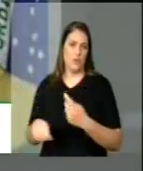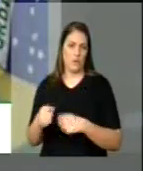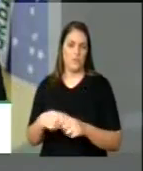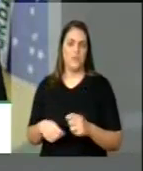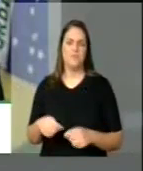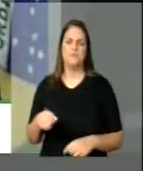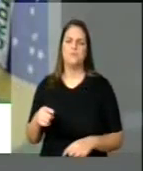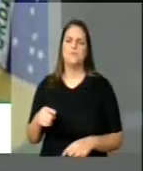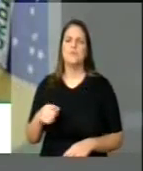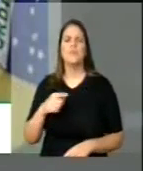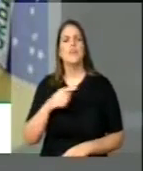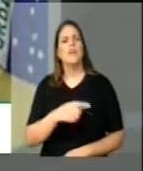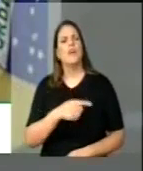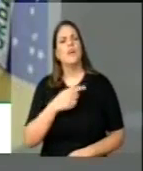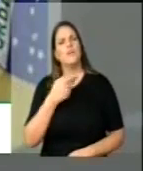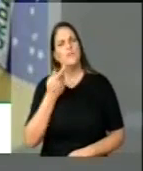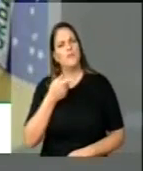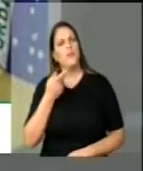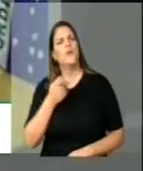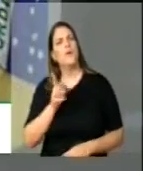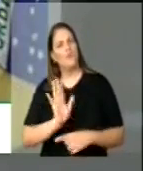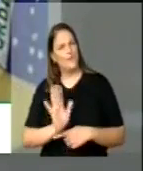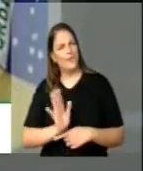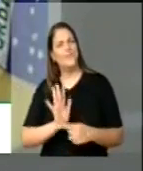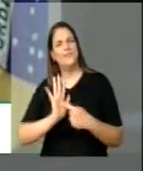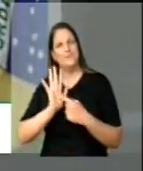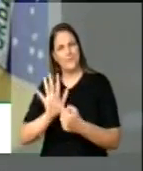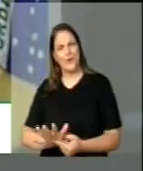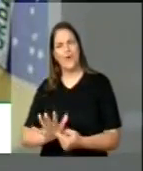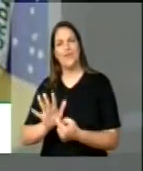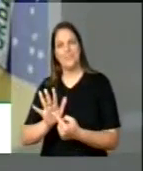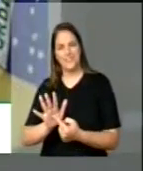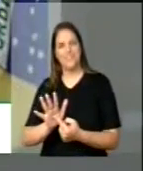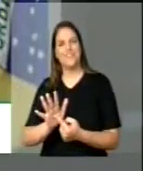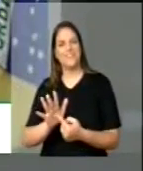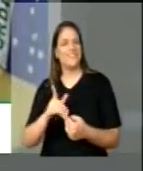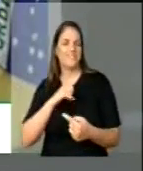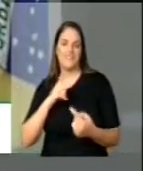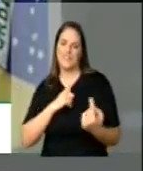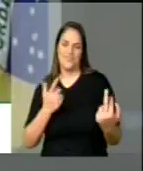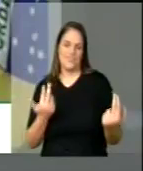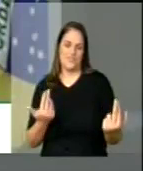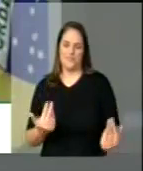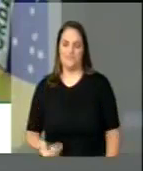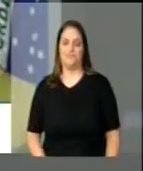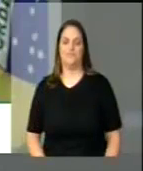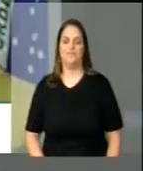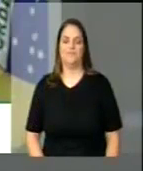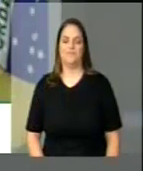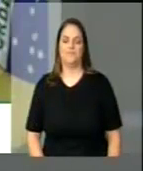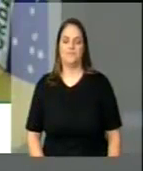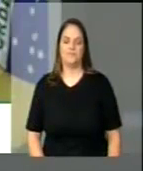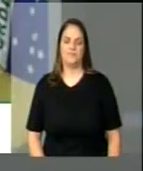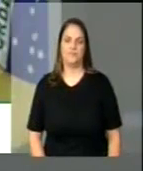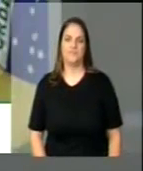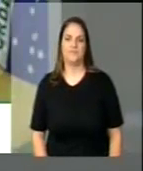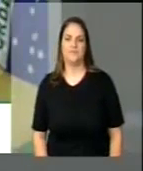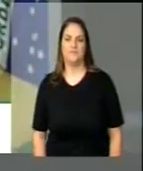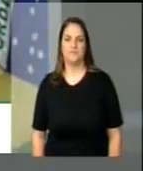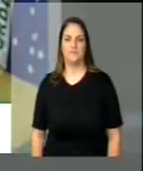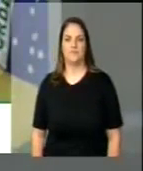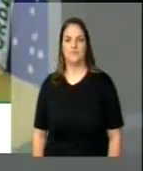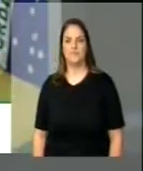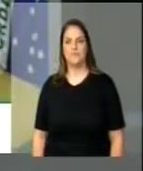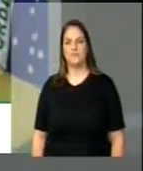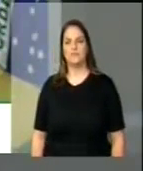há pouco pelas palavras dele no vídeo que a TV Câmara produziu para este evento. Elaborou e executou